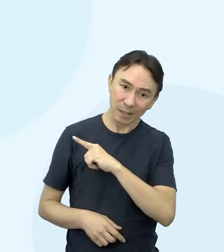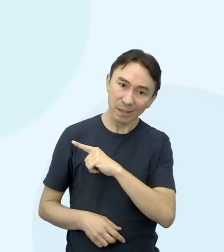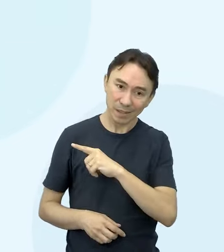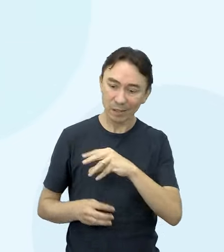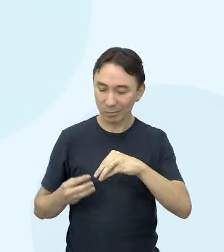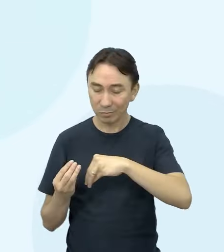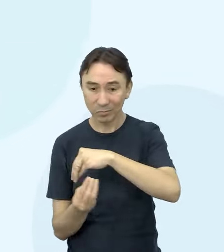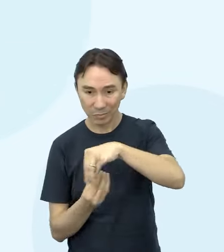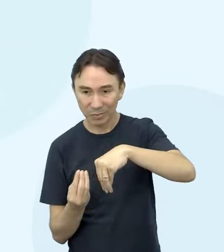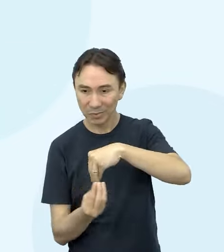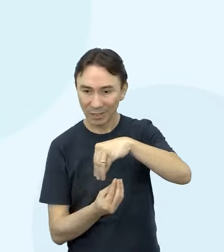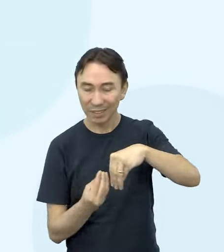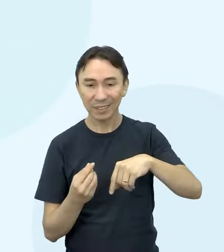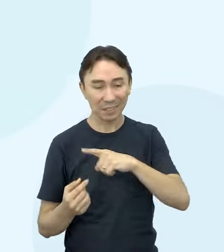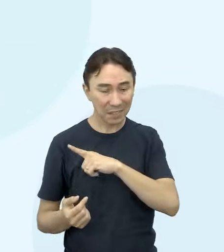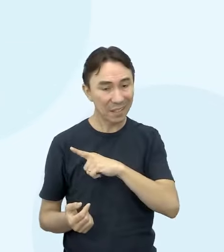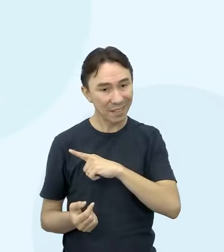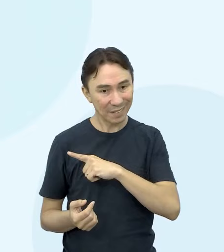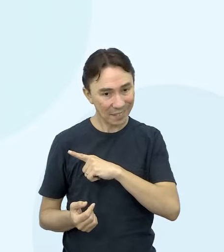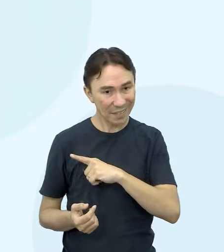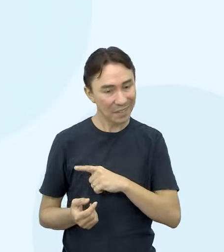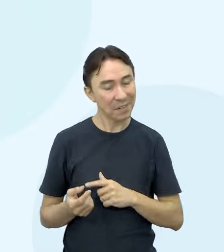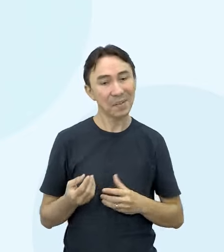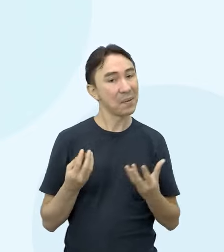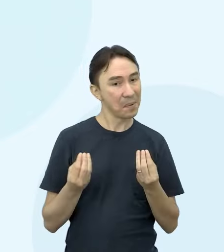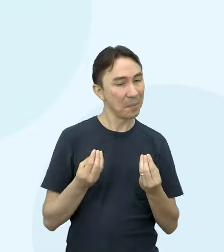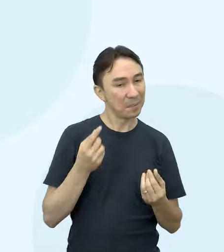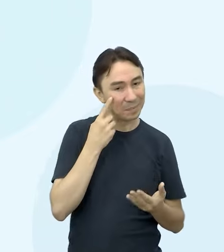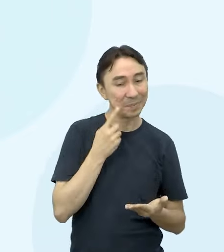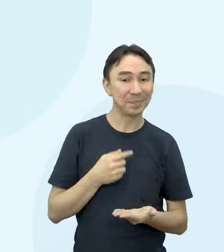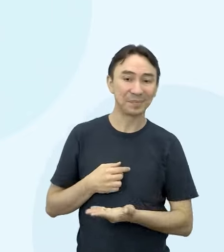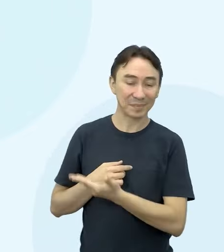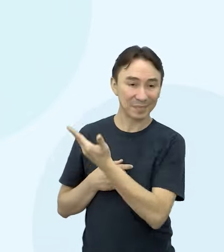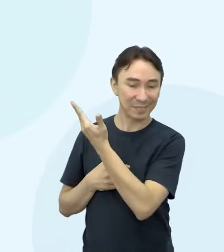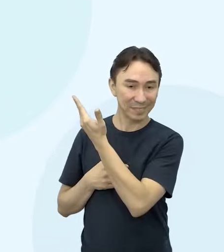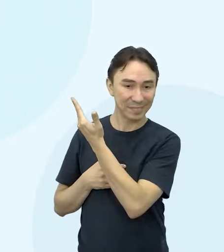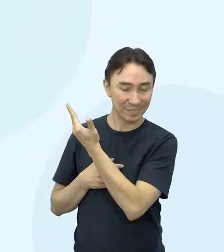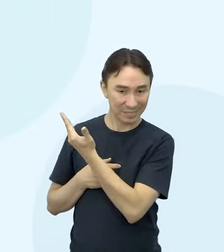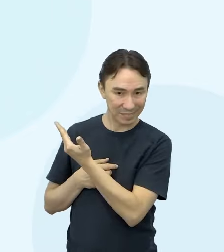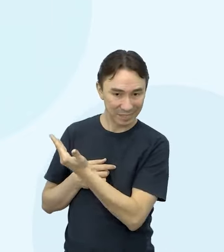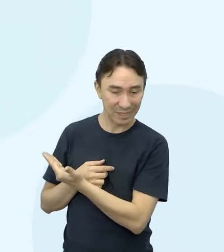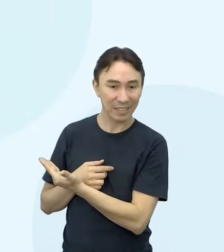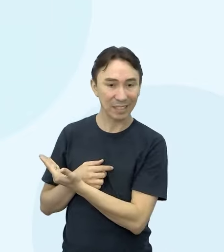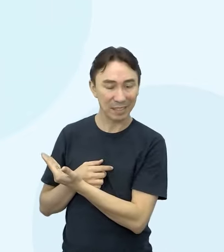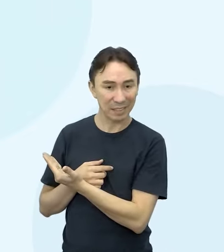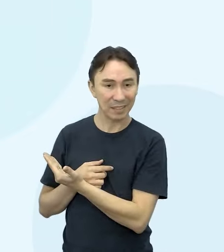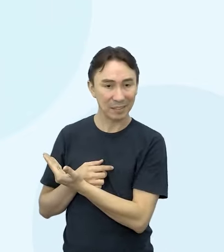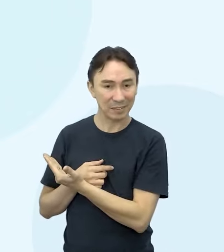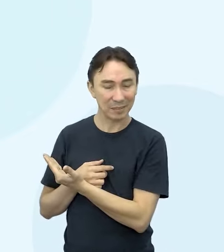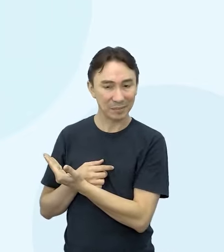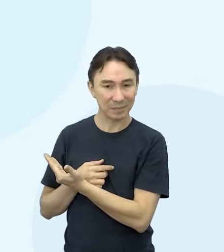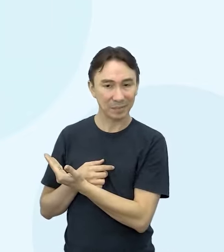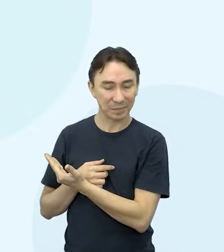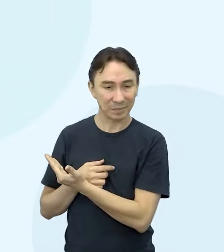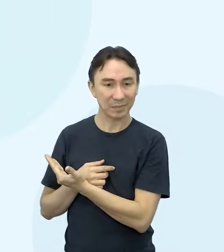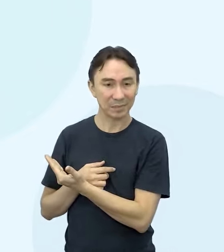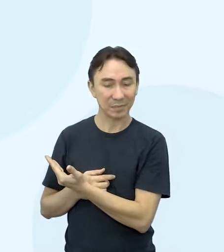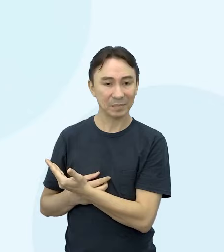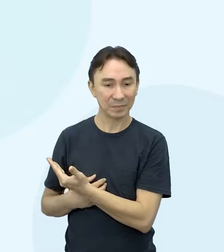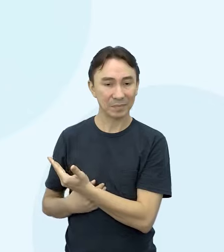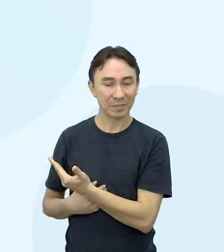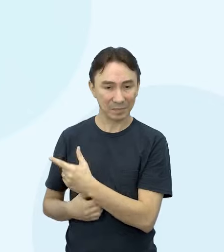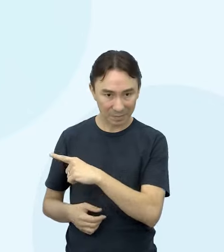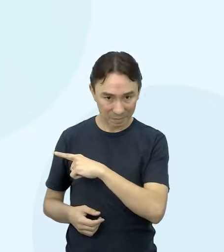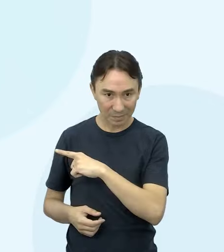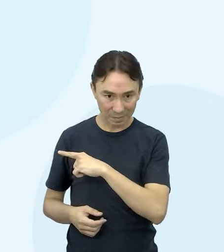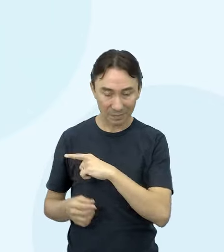ela aparece nos boxes. A gente fez isso aqui em cima especificamente das indicações que estão nos boxes ali no